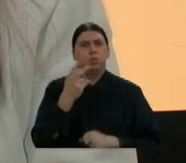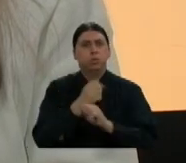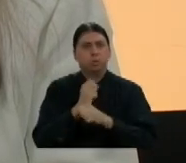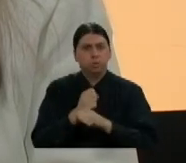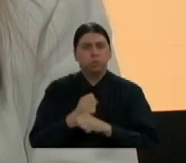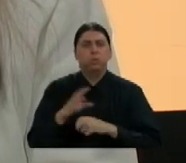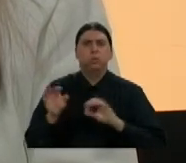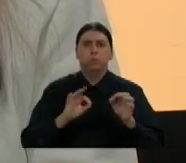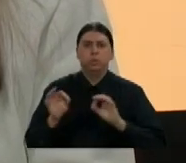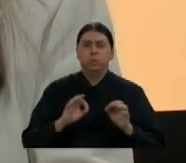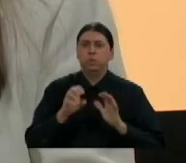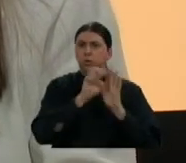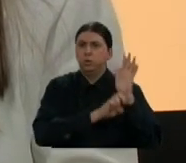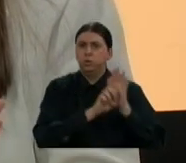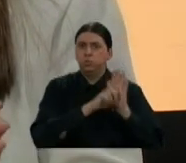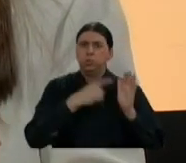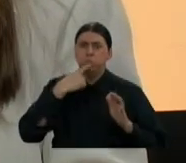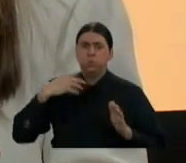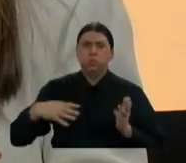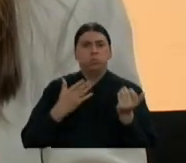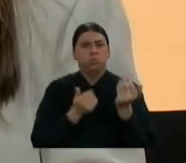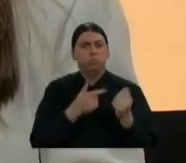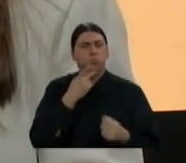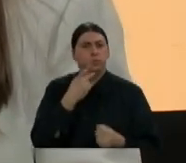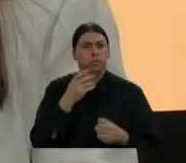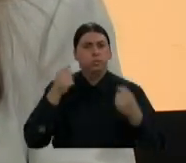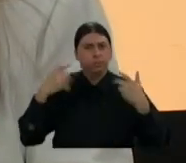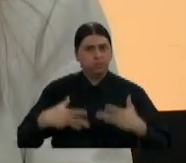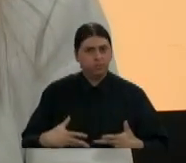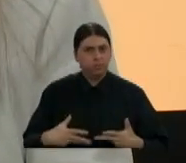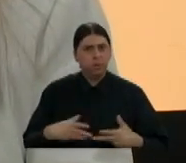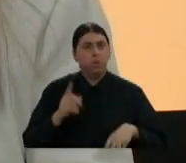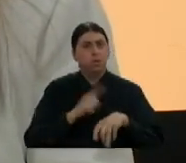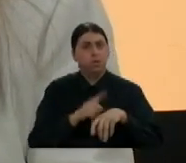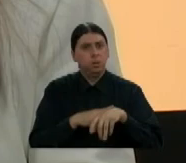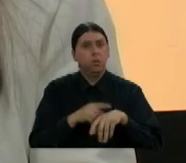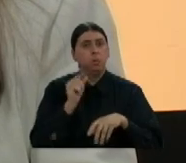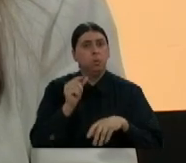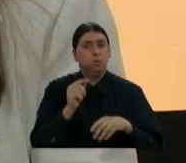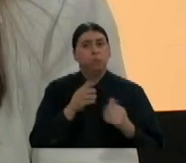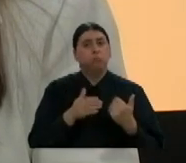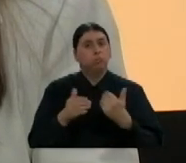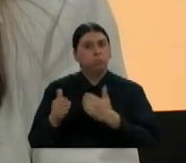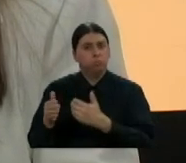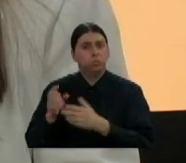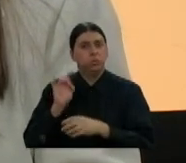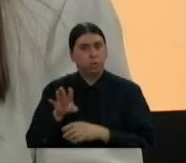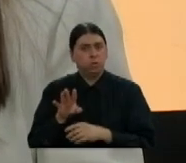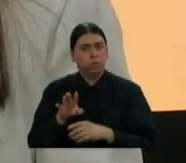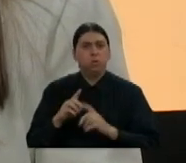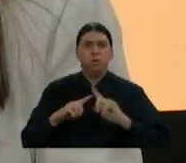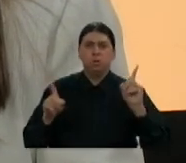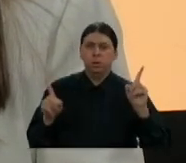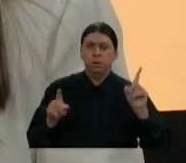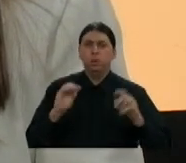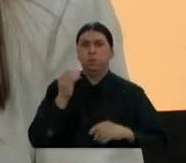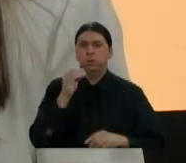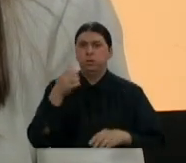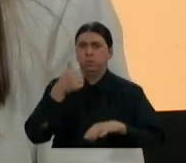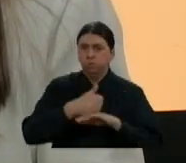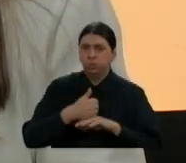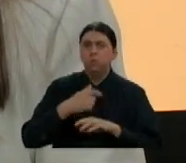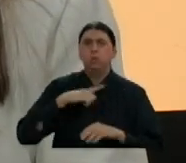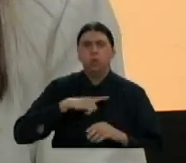preconizados no estatuto da criança e adolescente fala que é para ser provisório né aquele acolhimento provisório aqui em porto alegre nós temos